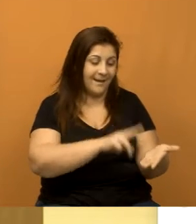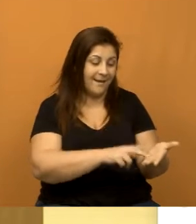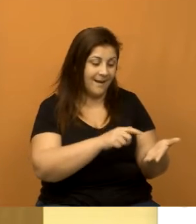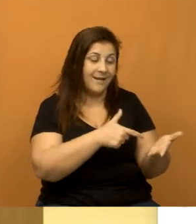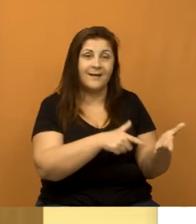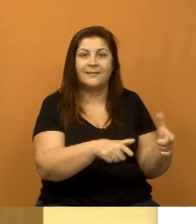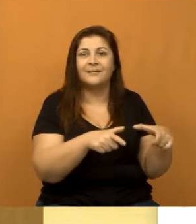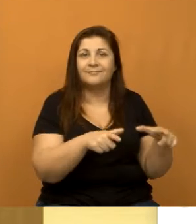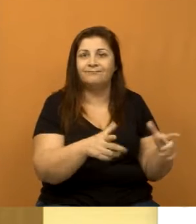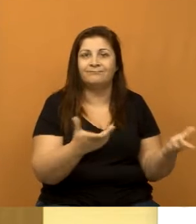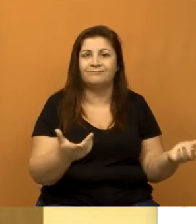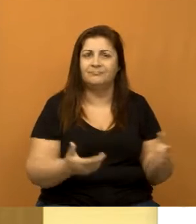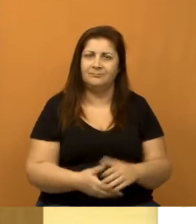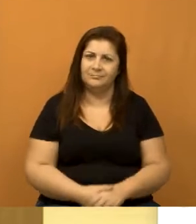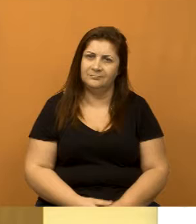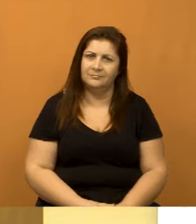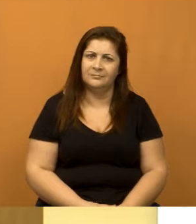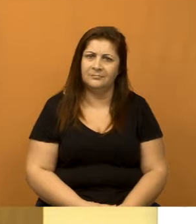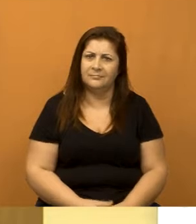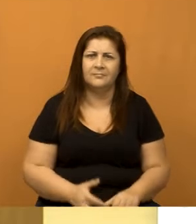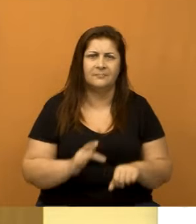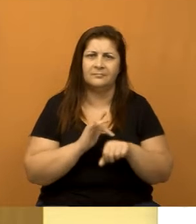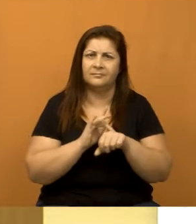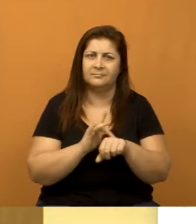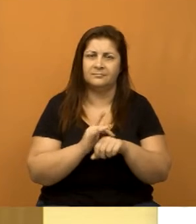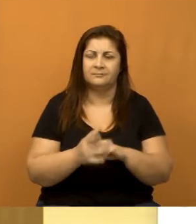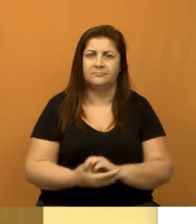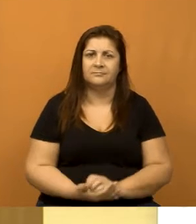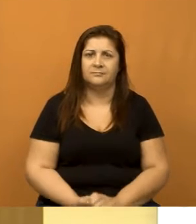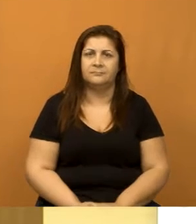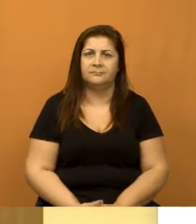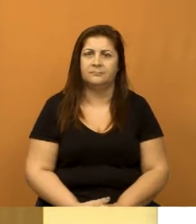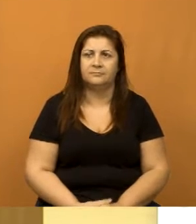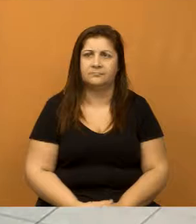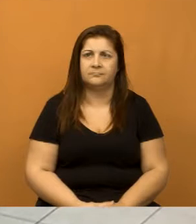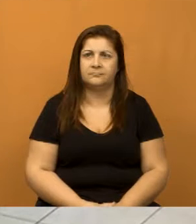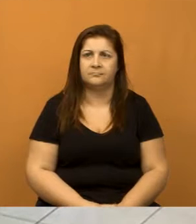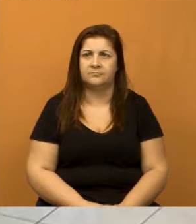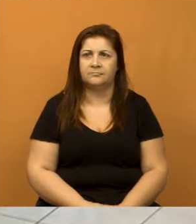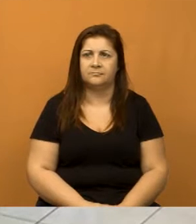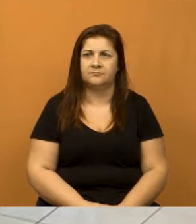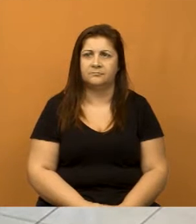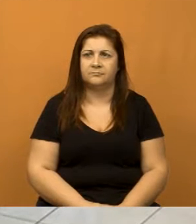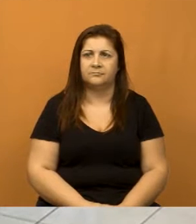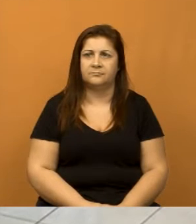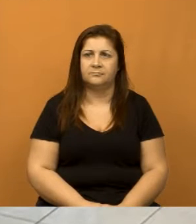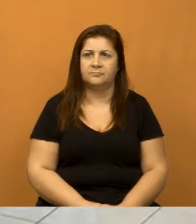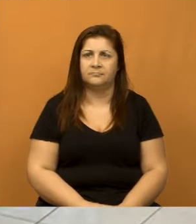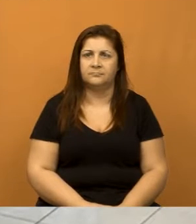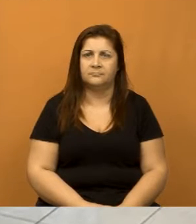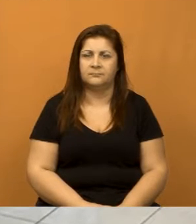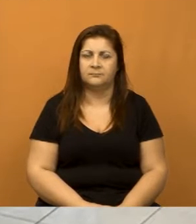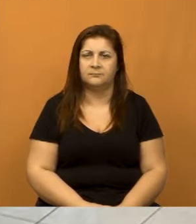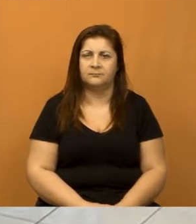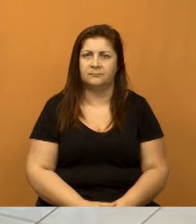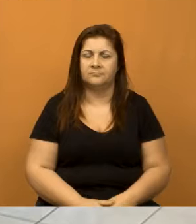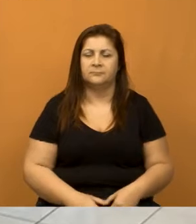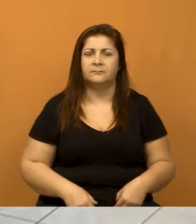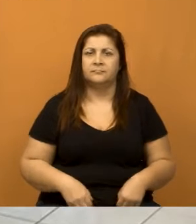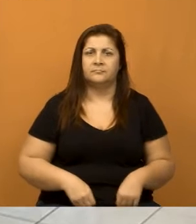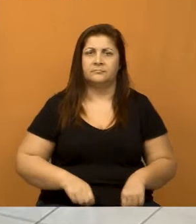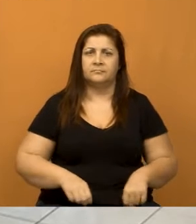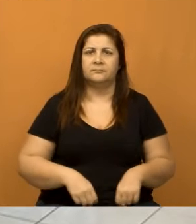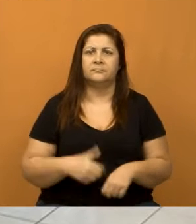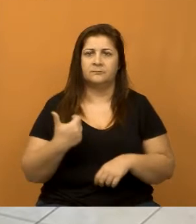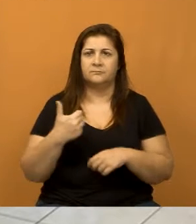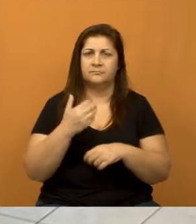prestação dos Correios. Isso é um verdadeiro absurdo. Pois não, Paulinho? Nobre vereador, semana passada eu